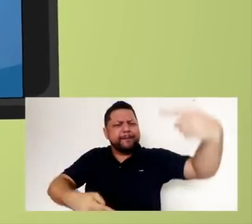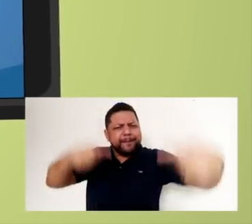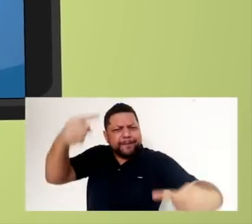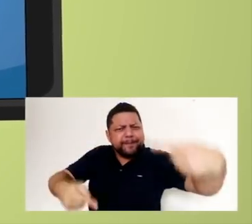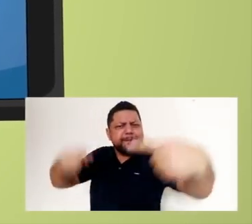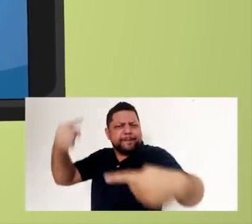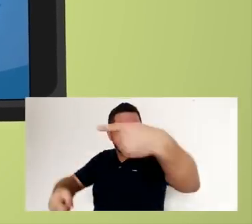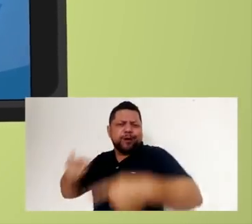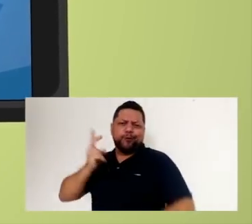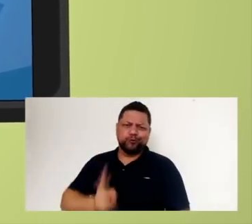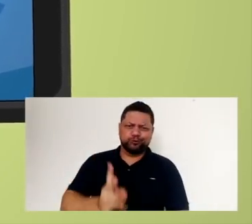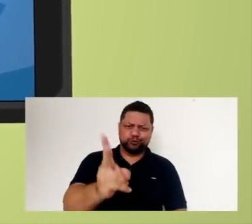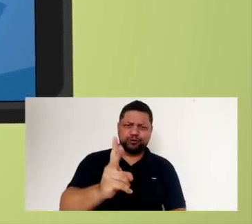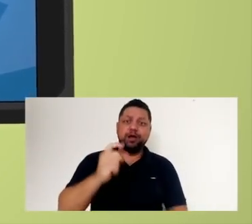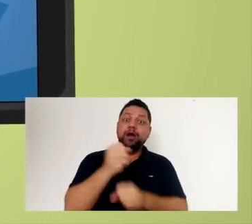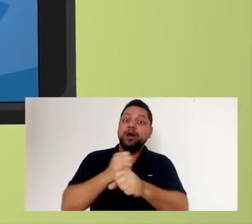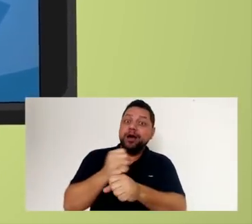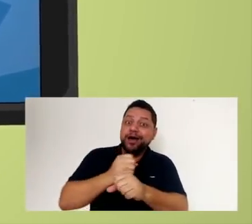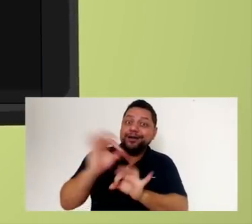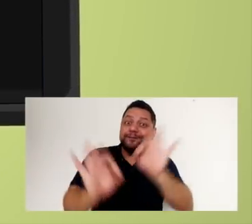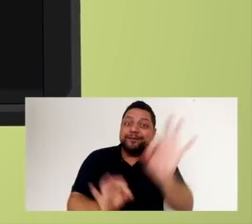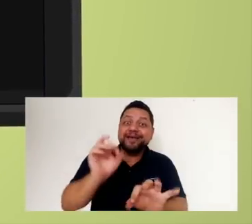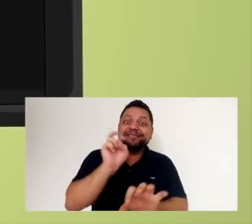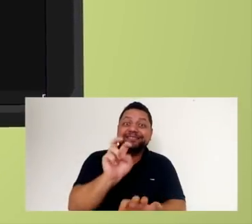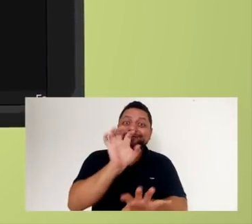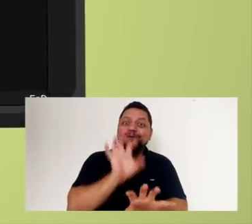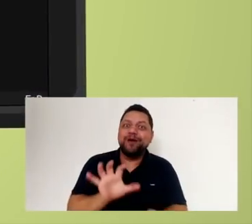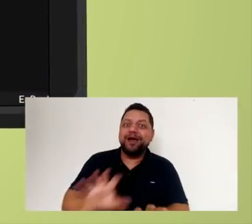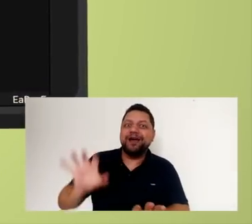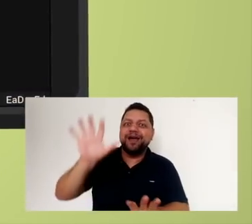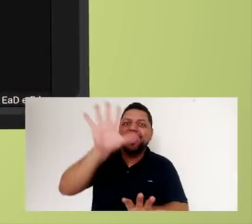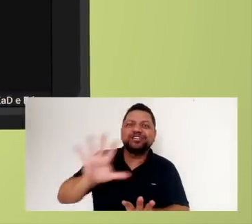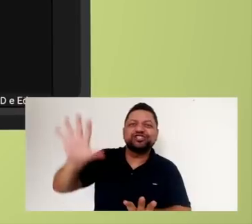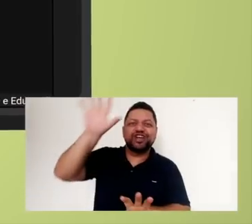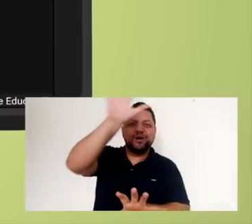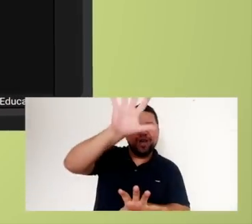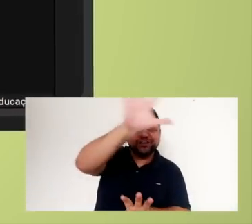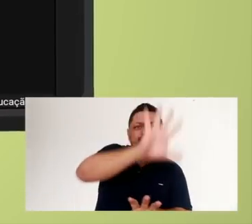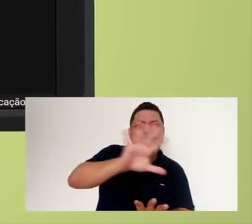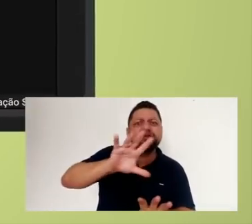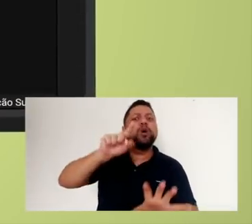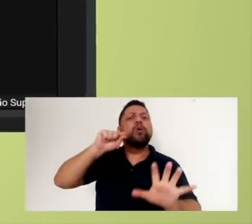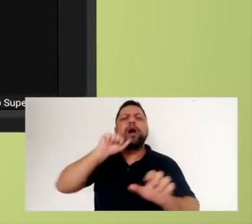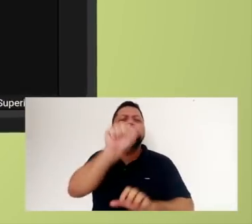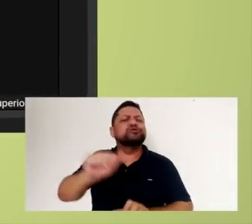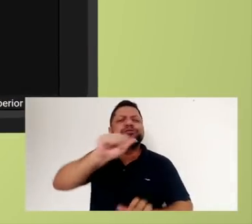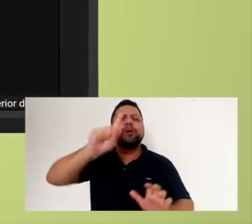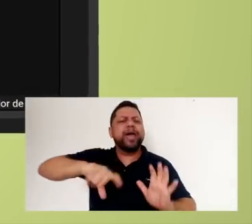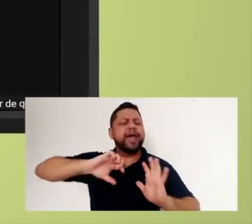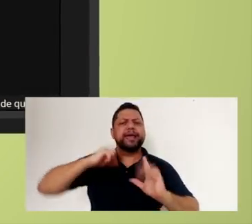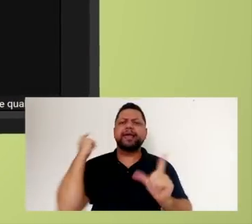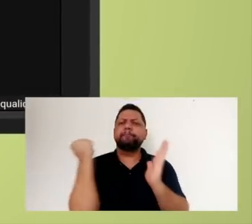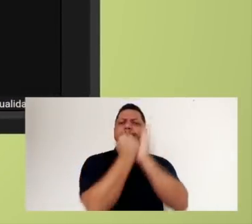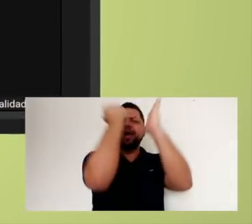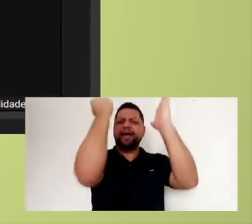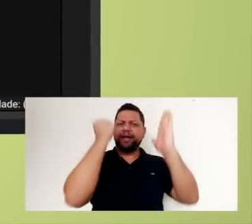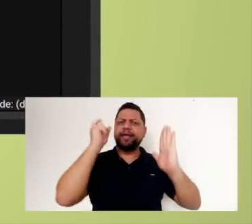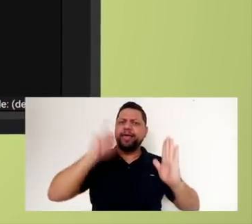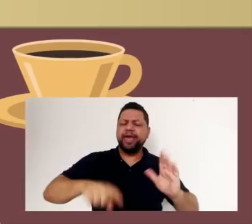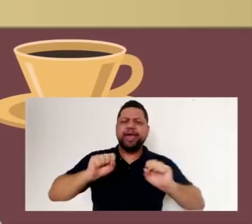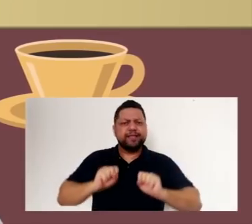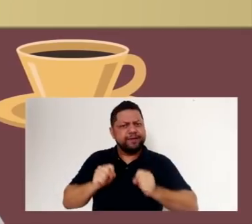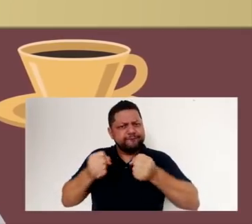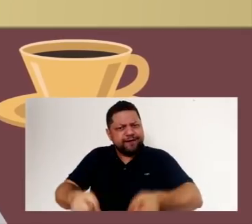Num ano em que planejávamos os 5 encontros regionais da associação, símbolo de diversidades e discussões